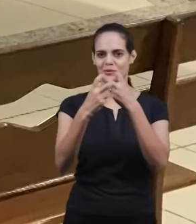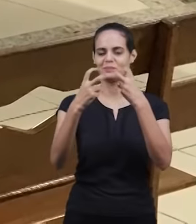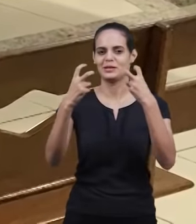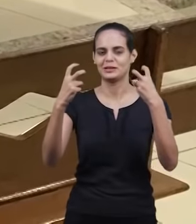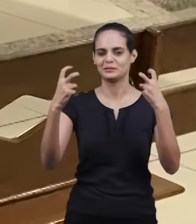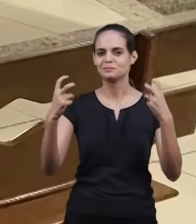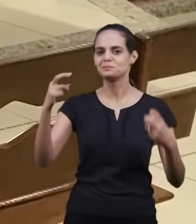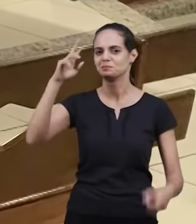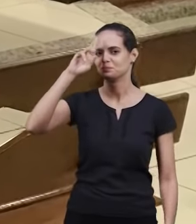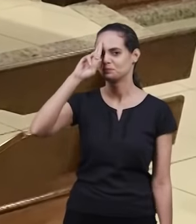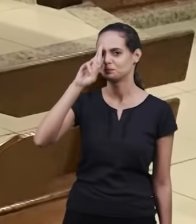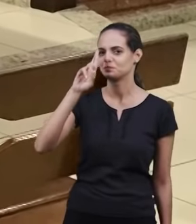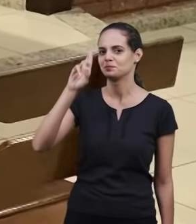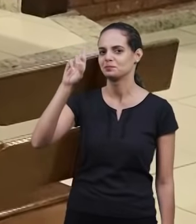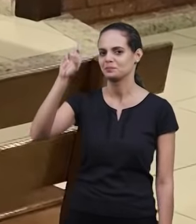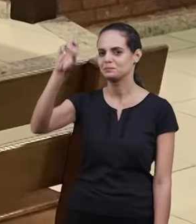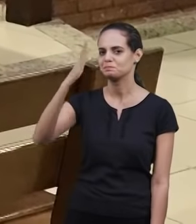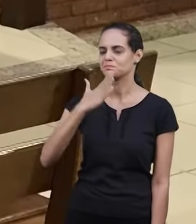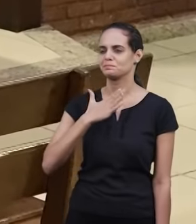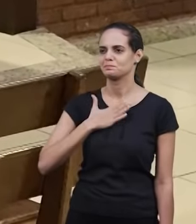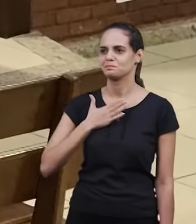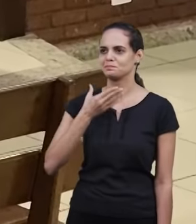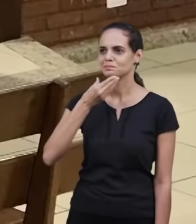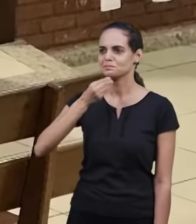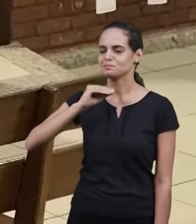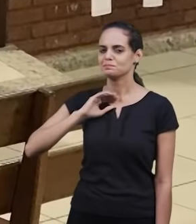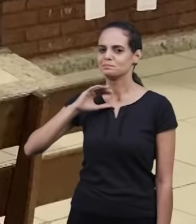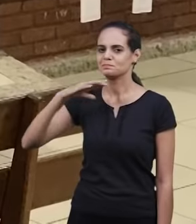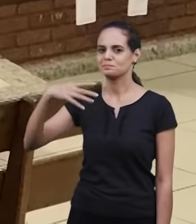Senhor. Clamo a ti, meu